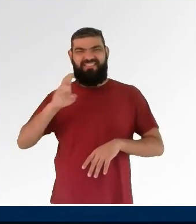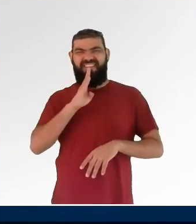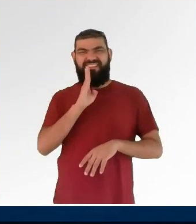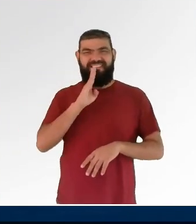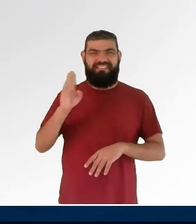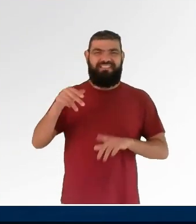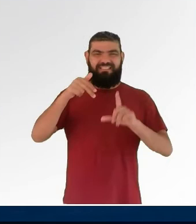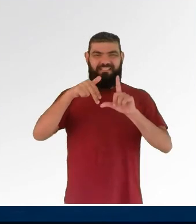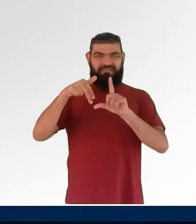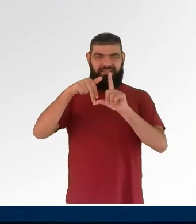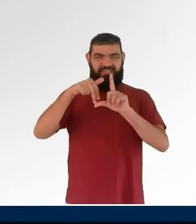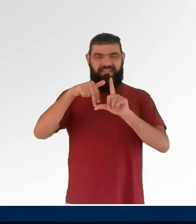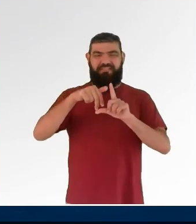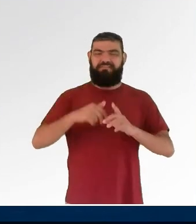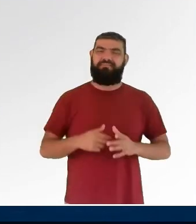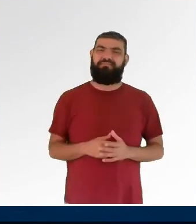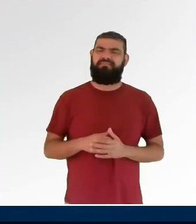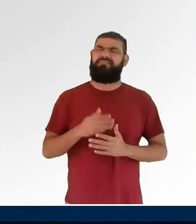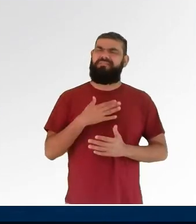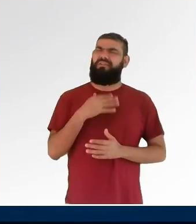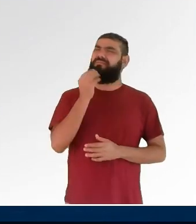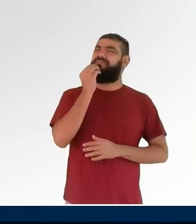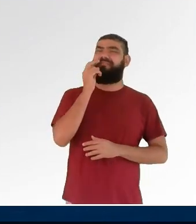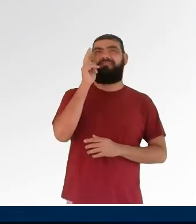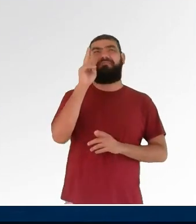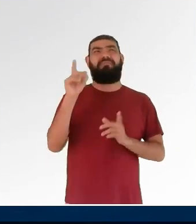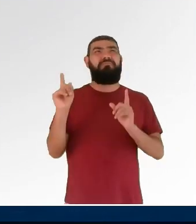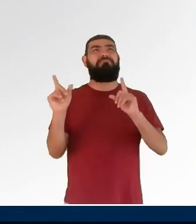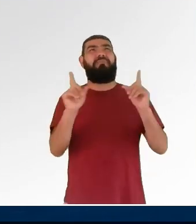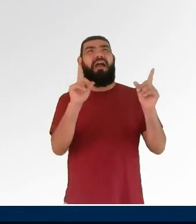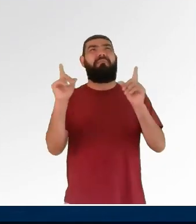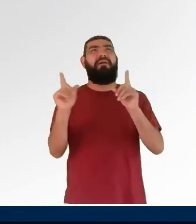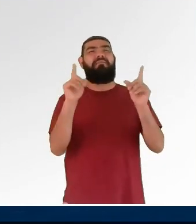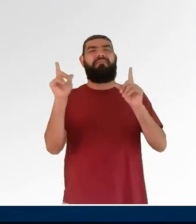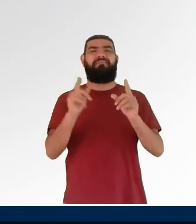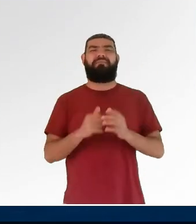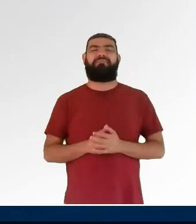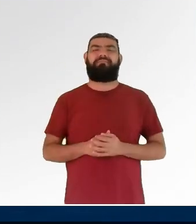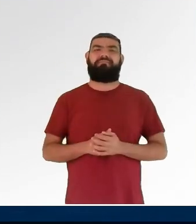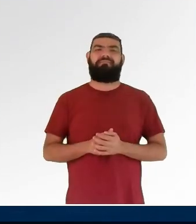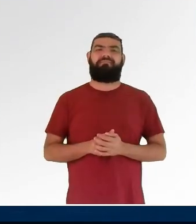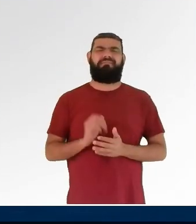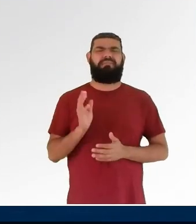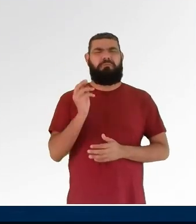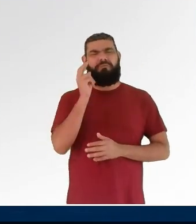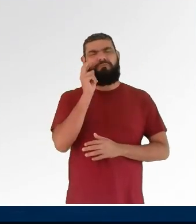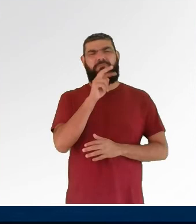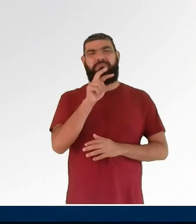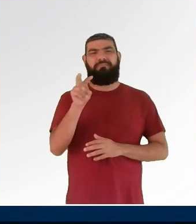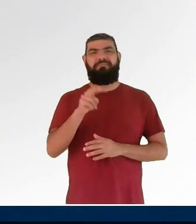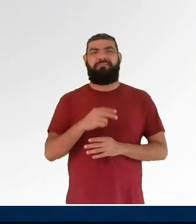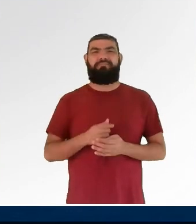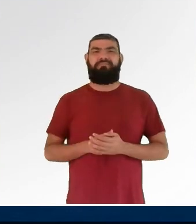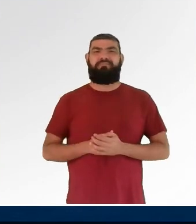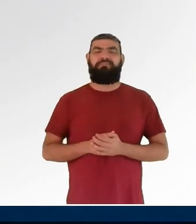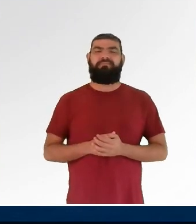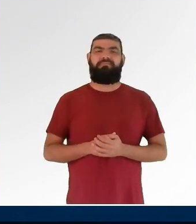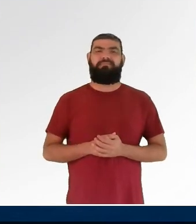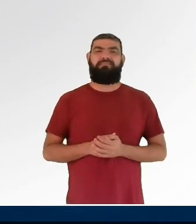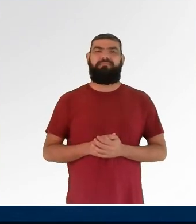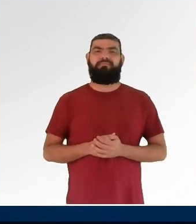assistir algumas temporadas, como um termo muito comum hoje, assistir temporadas. Olha aí, lembrou um pouco mais